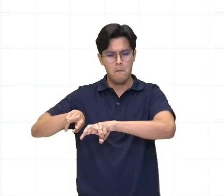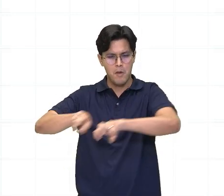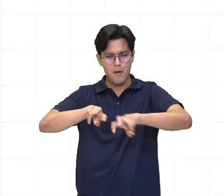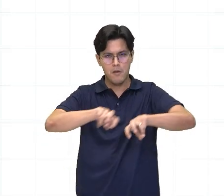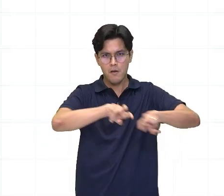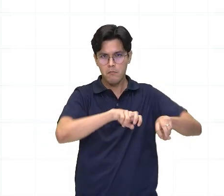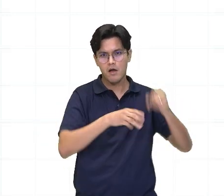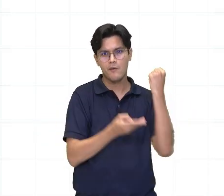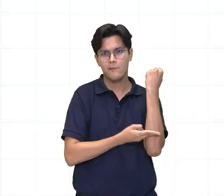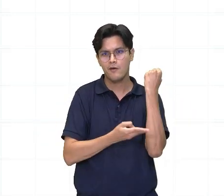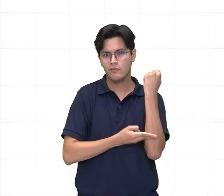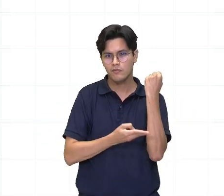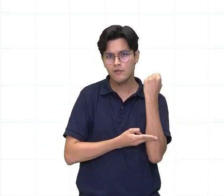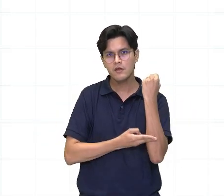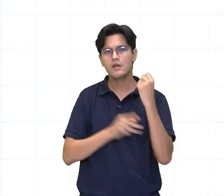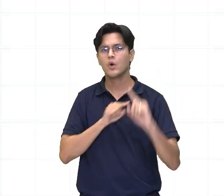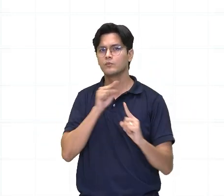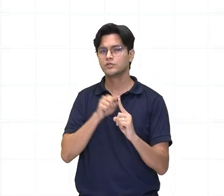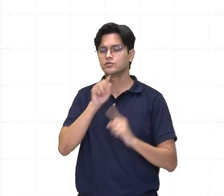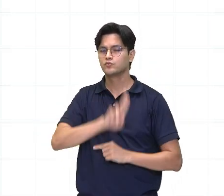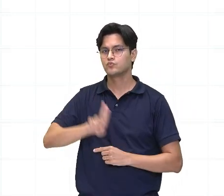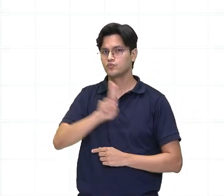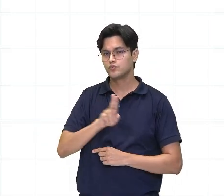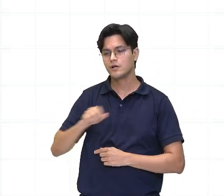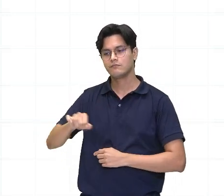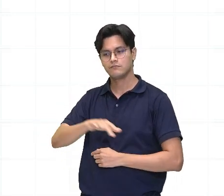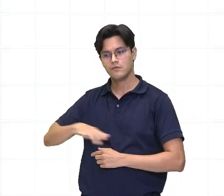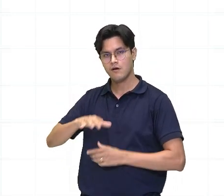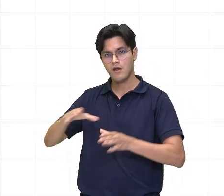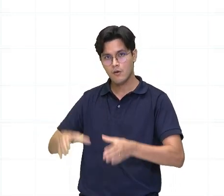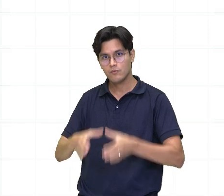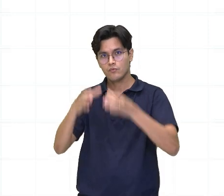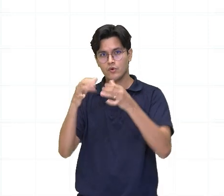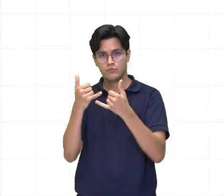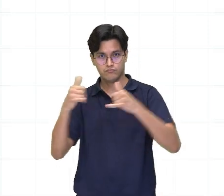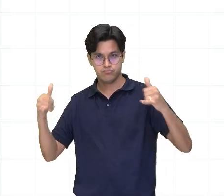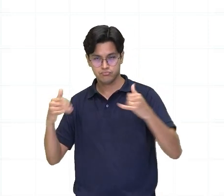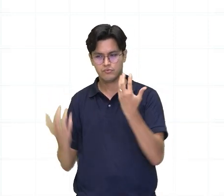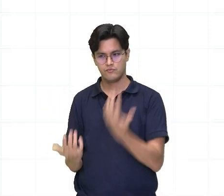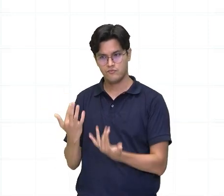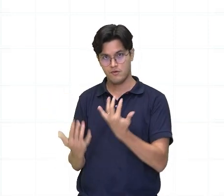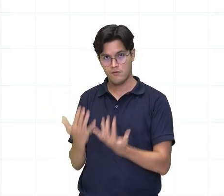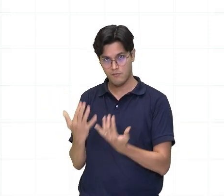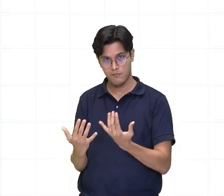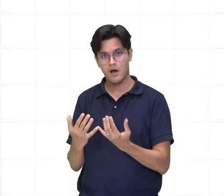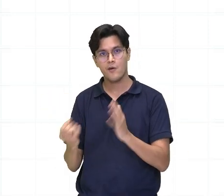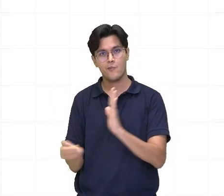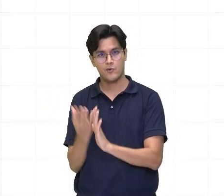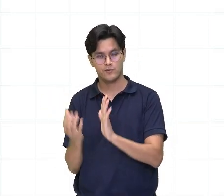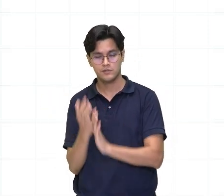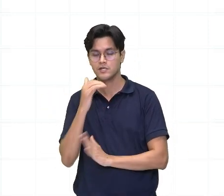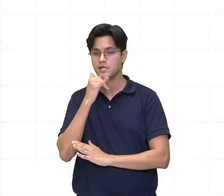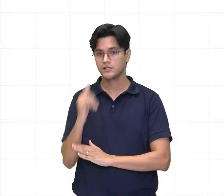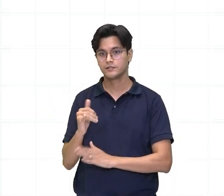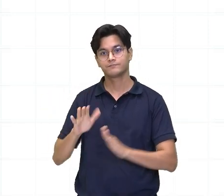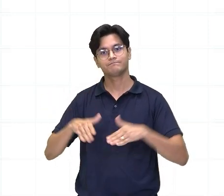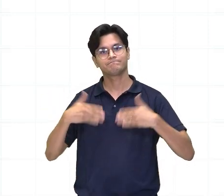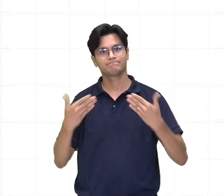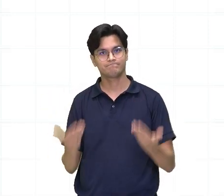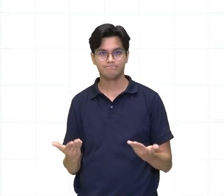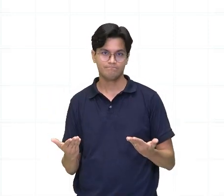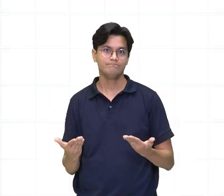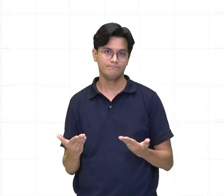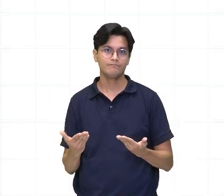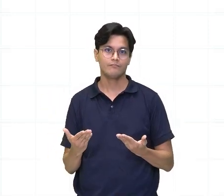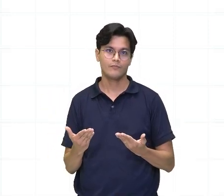na queima, né, das termoelétricas. Então, com isso, torna-se uma